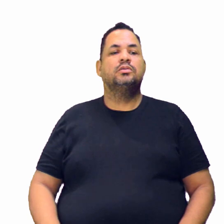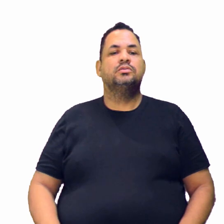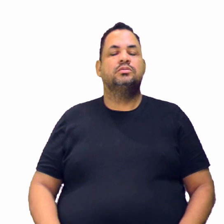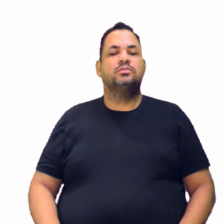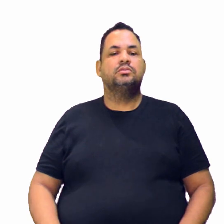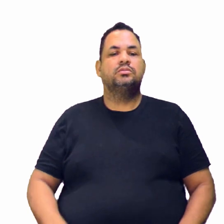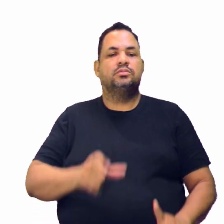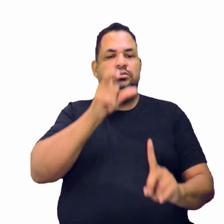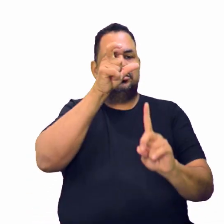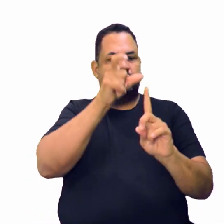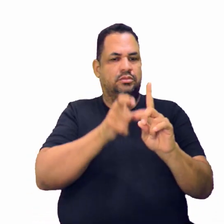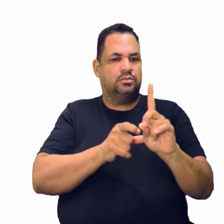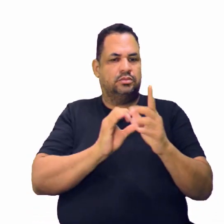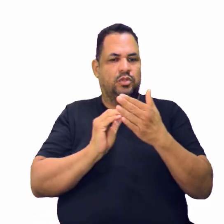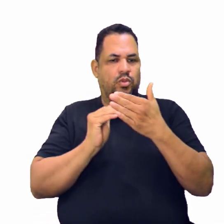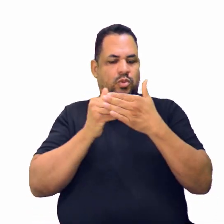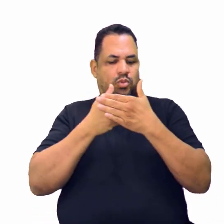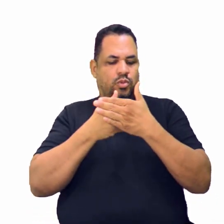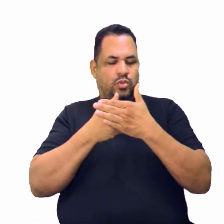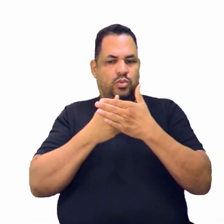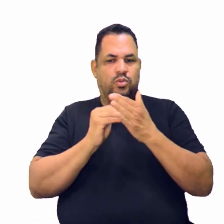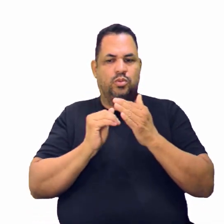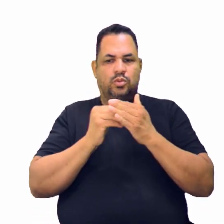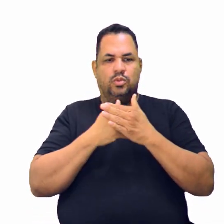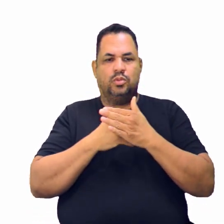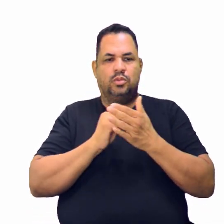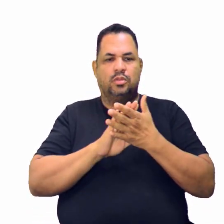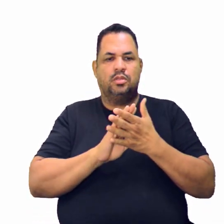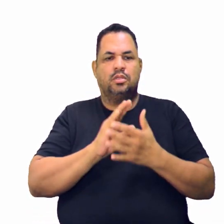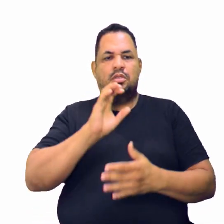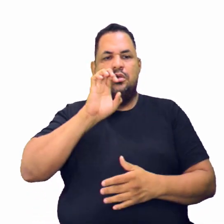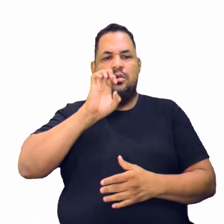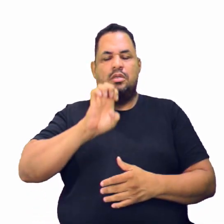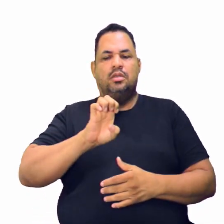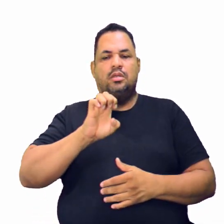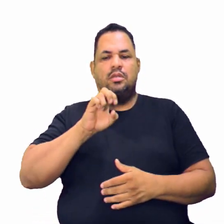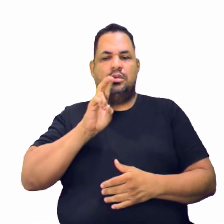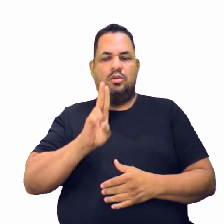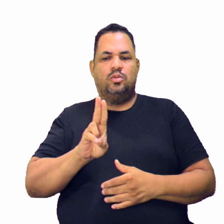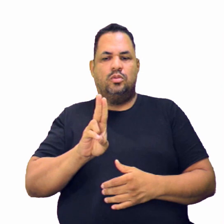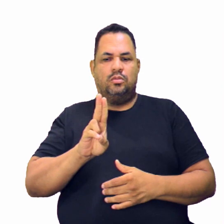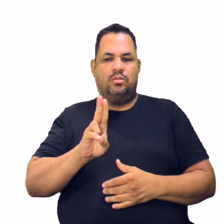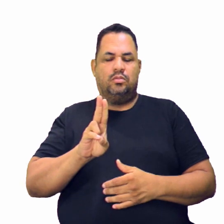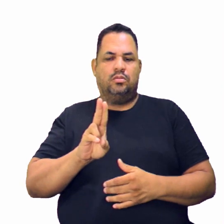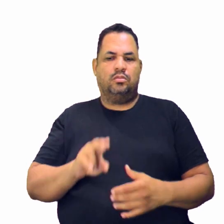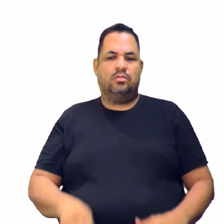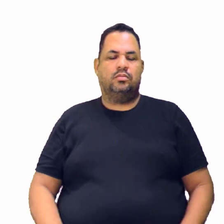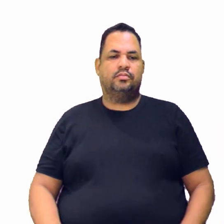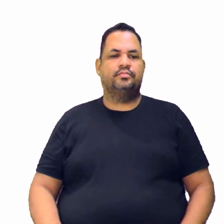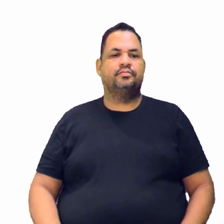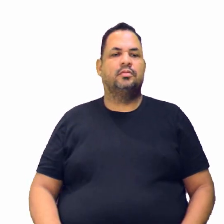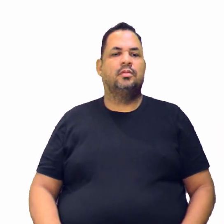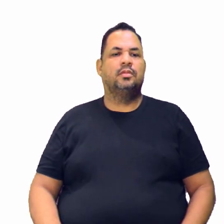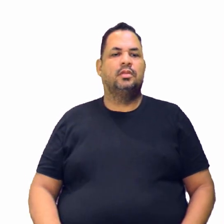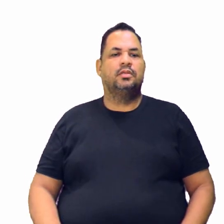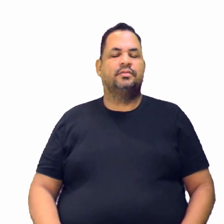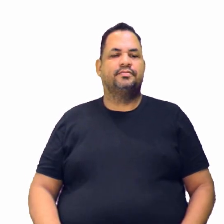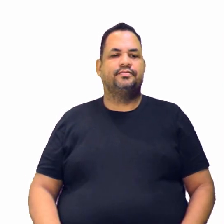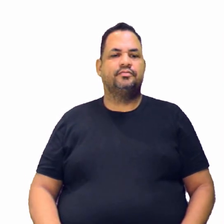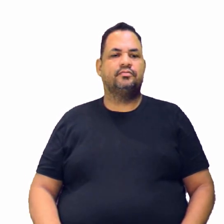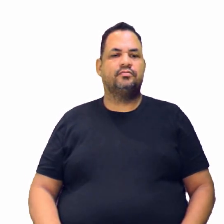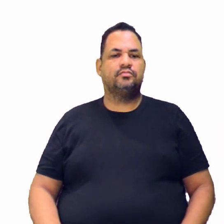só, o sujeito oculto é eu. Olha que letra ridícula, vou apagar, peraí,